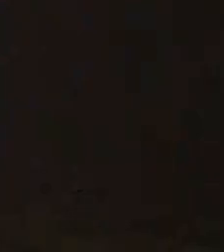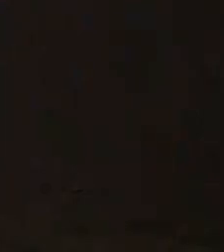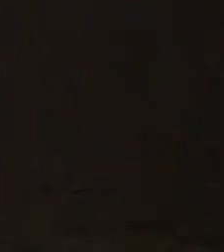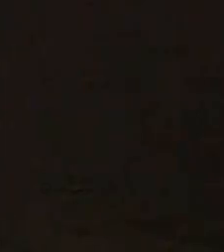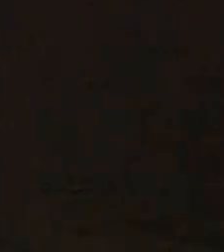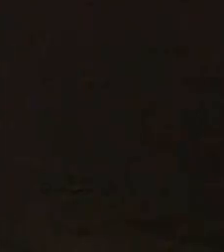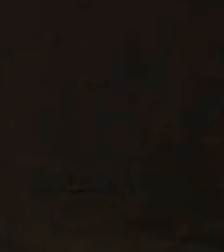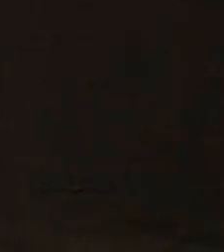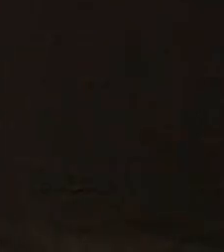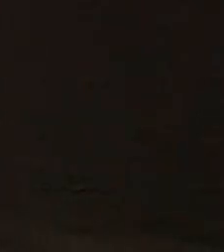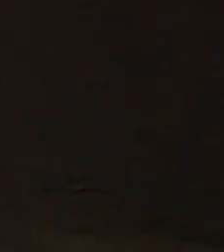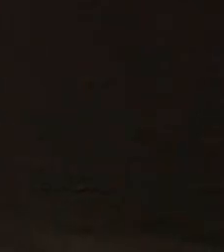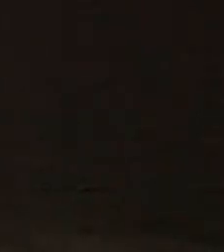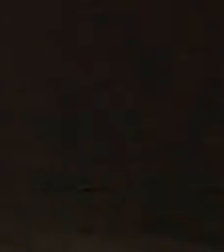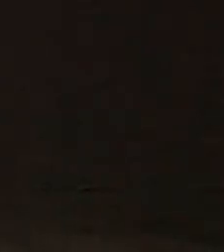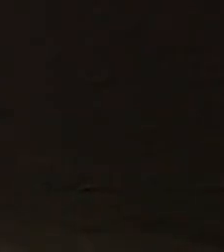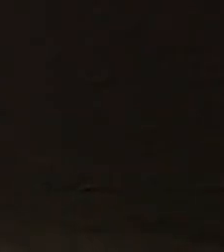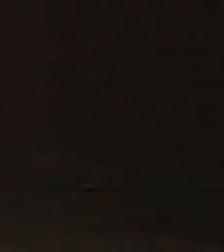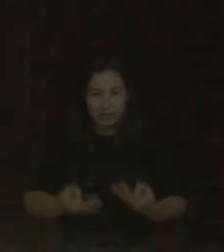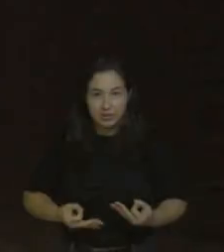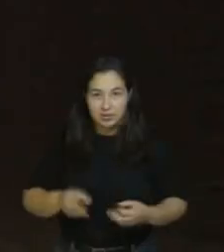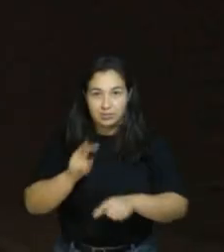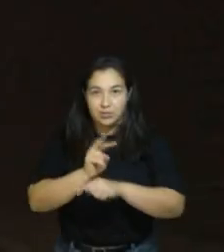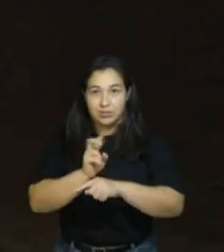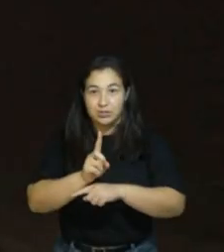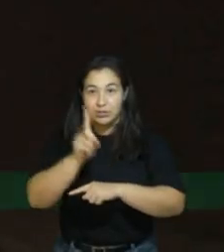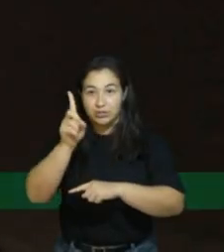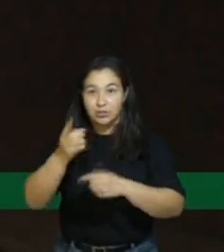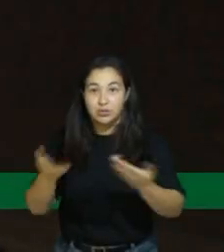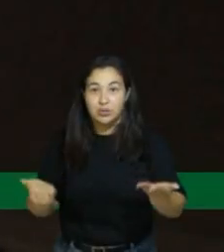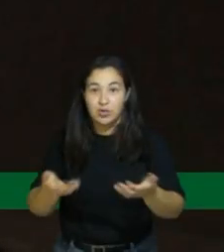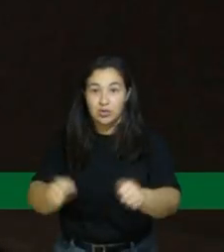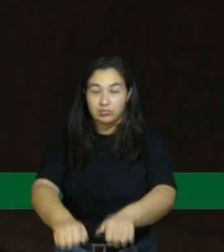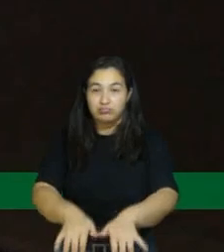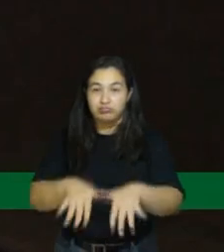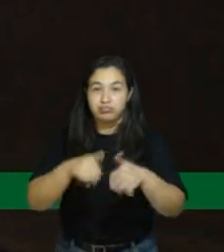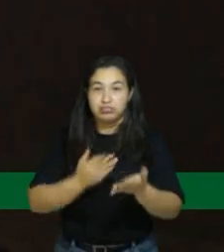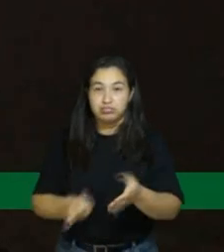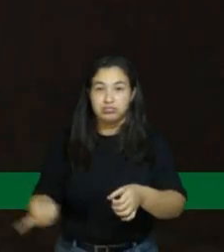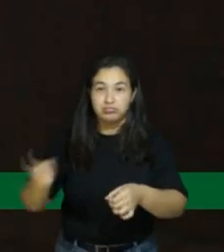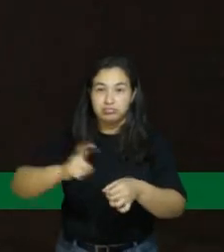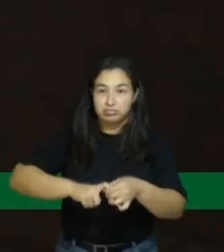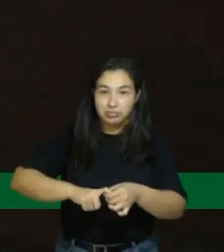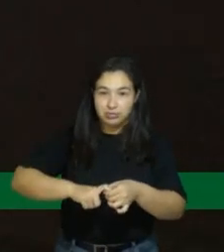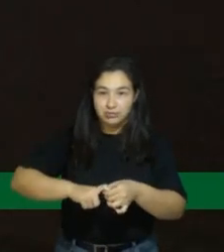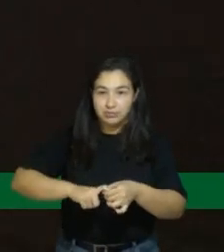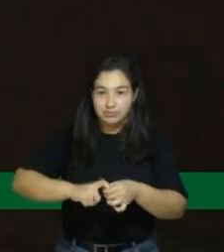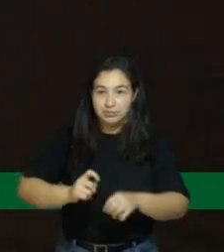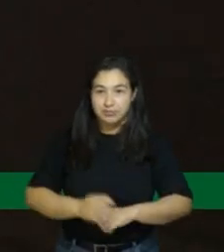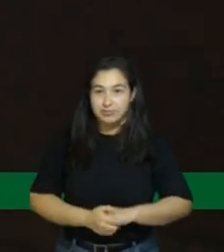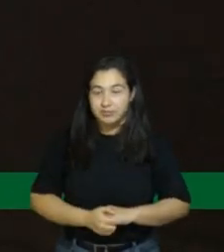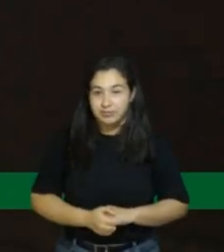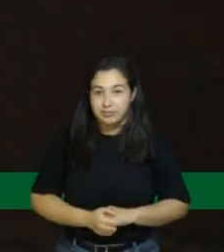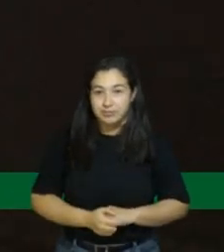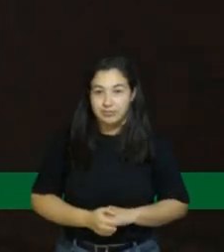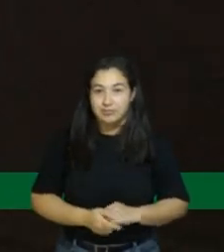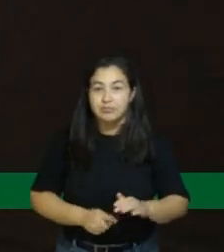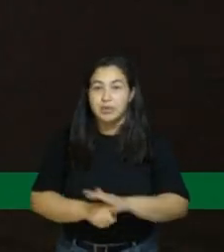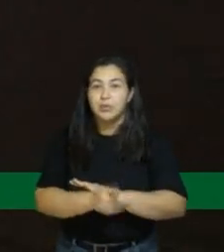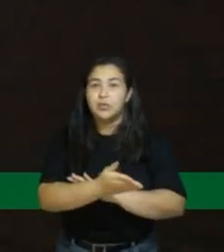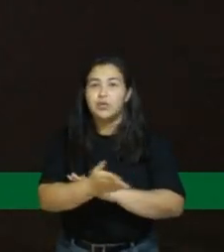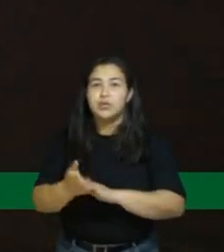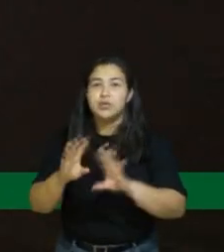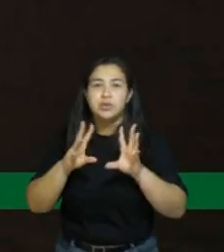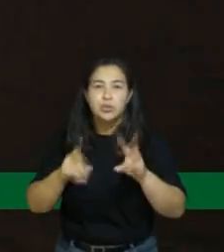havendo cor regimental e sobre a proteção de Deus de declaro aberta a presente sessão extraordinária consulto senhores